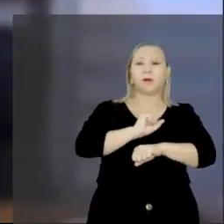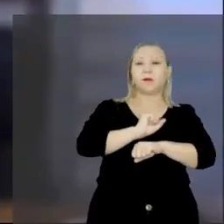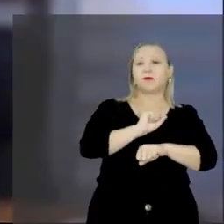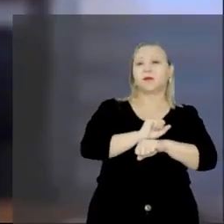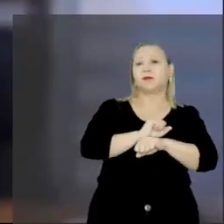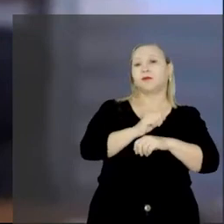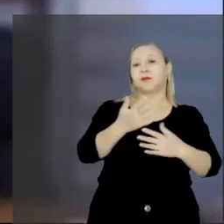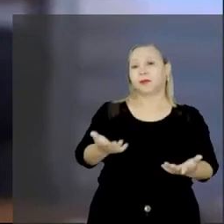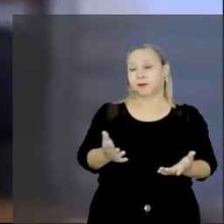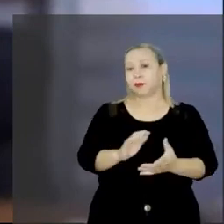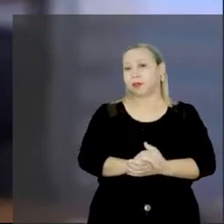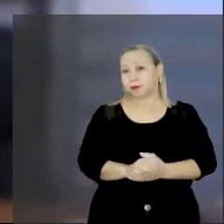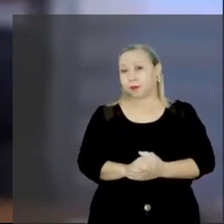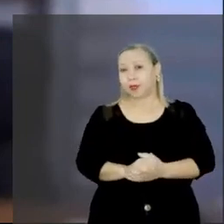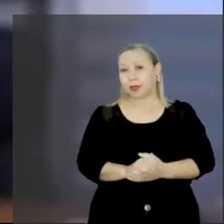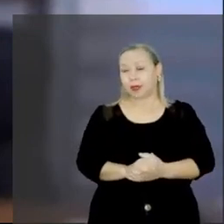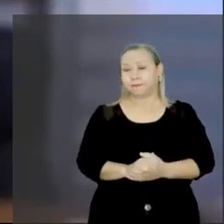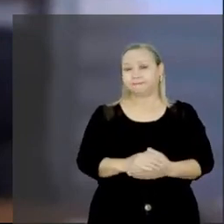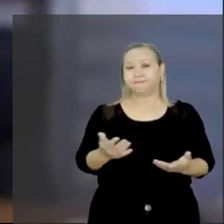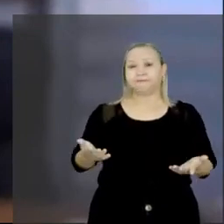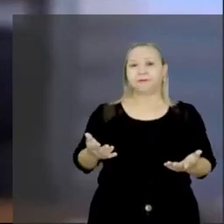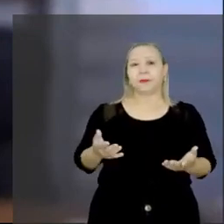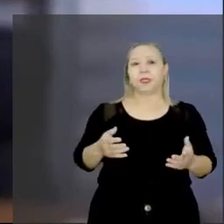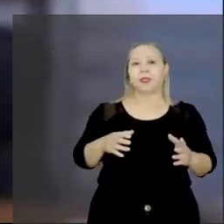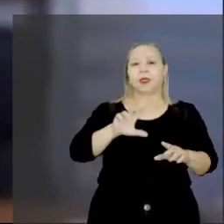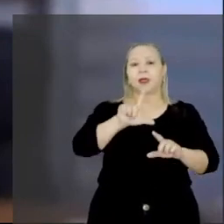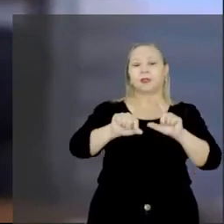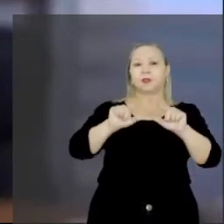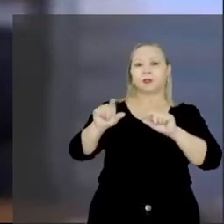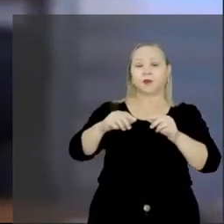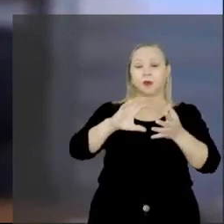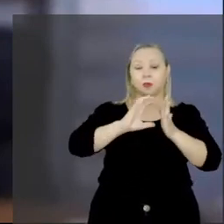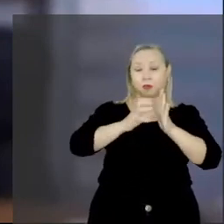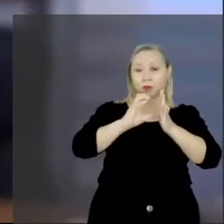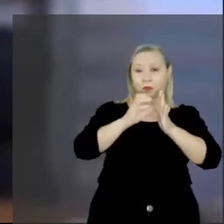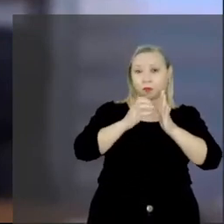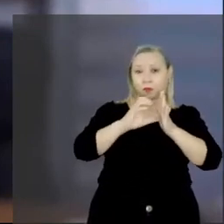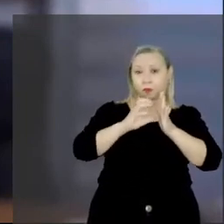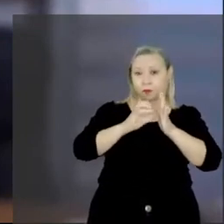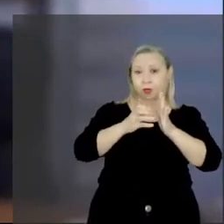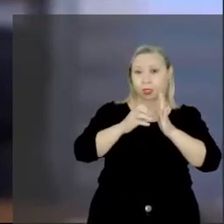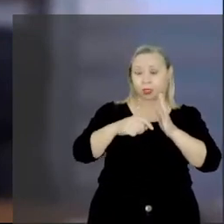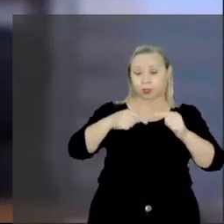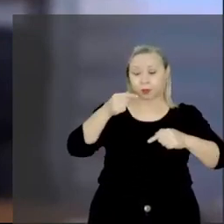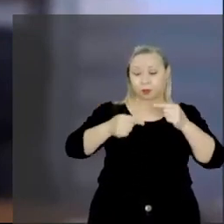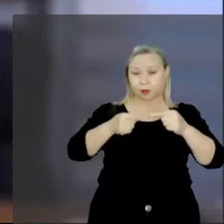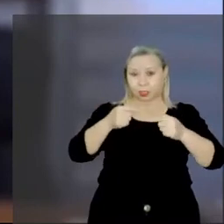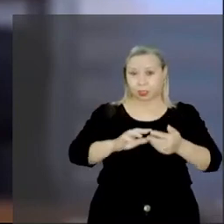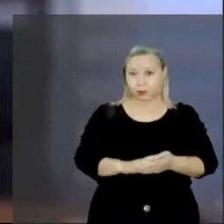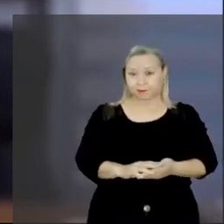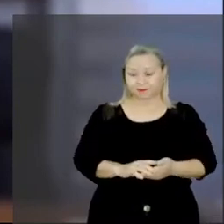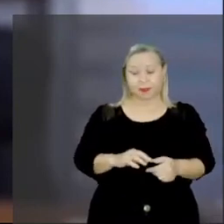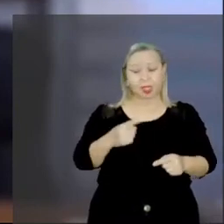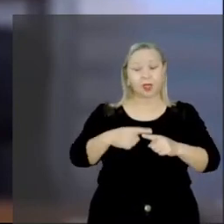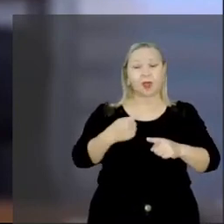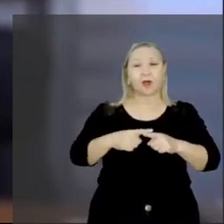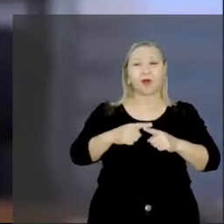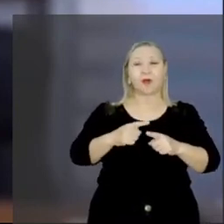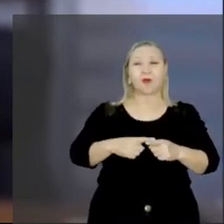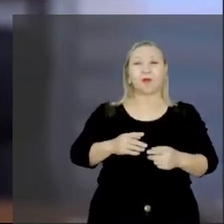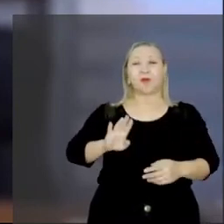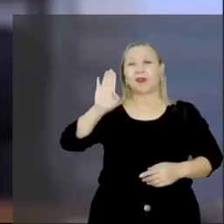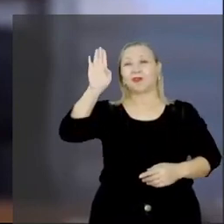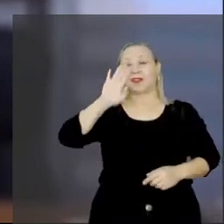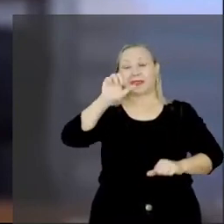Brasil. O Brasil está numa situação muito difícil, o Brasil está numa situação, eu diria, até meio desesperadora, e